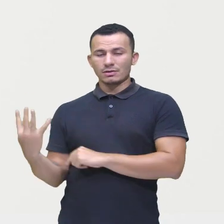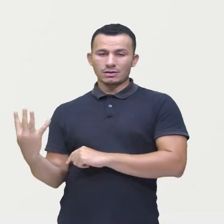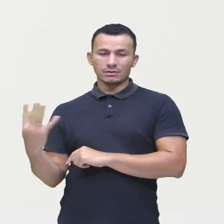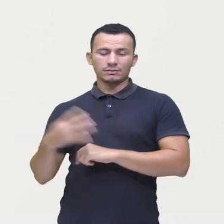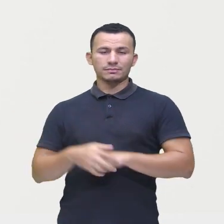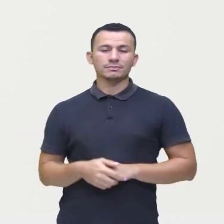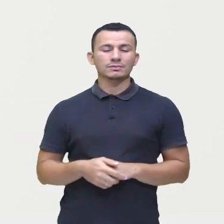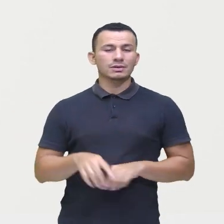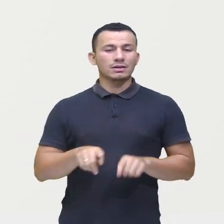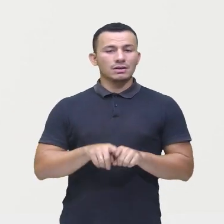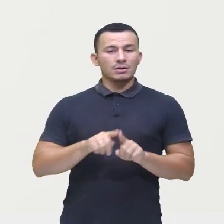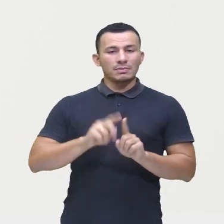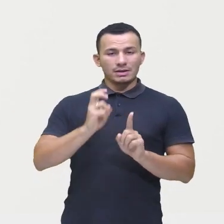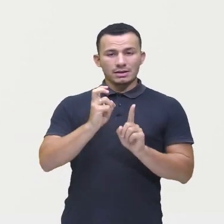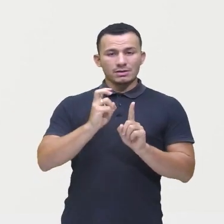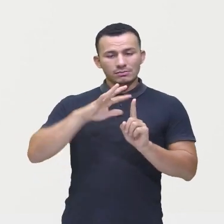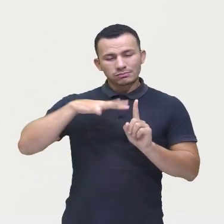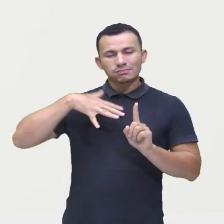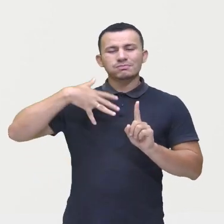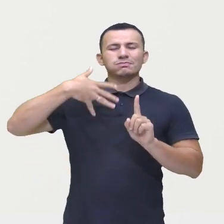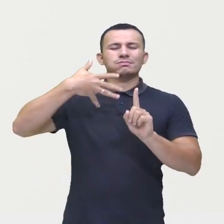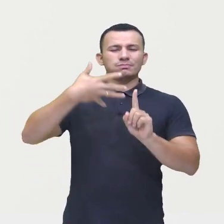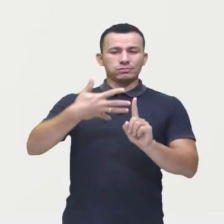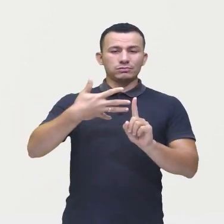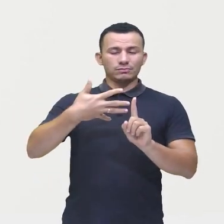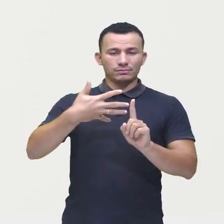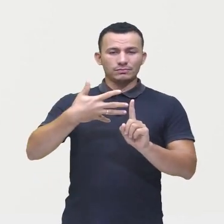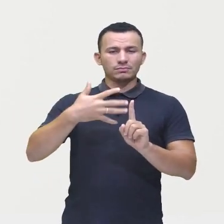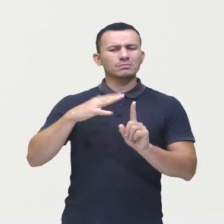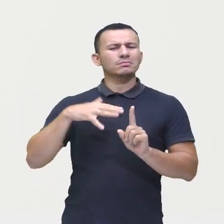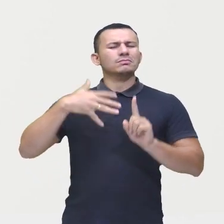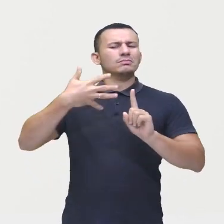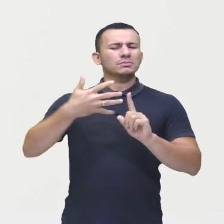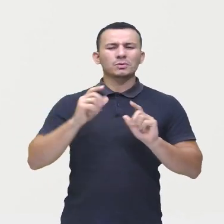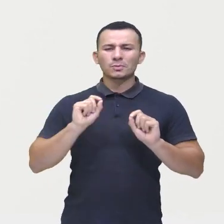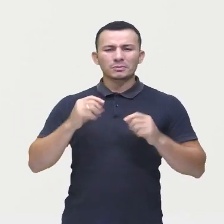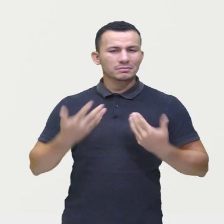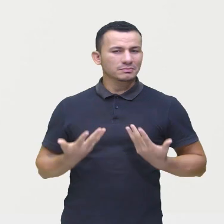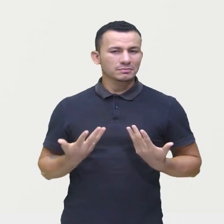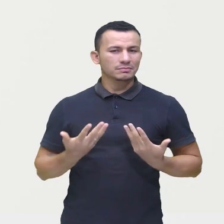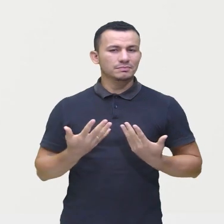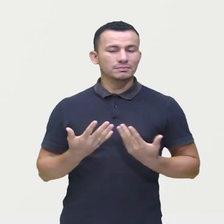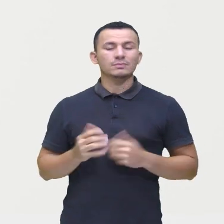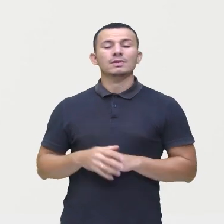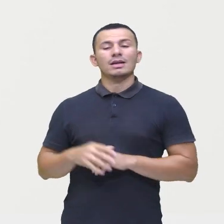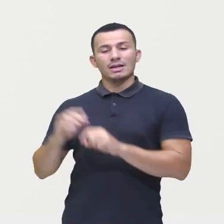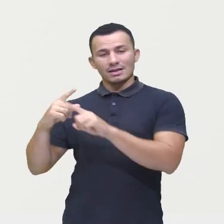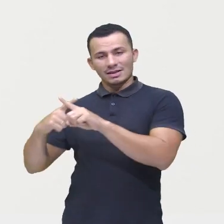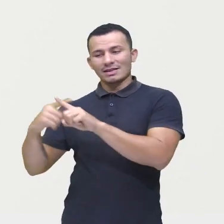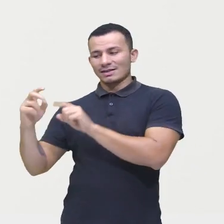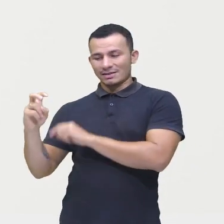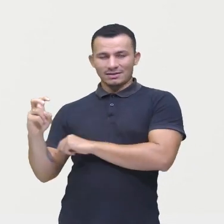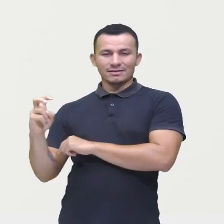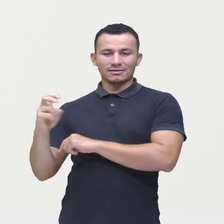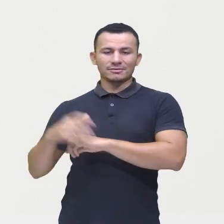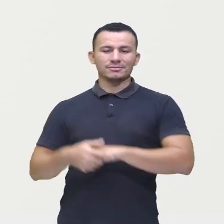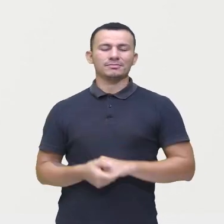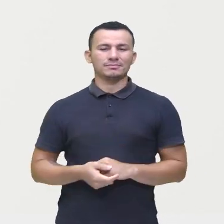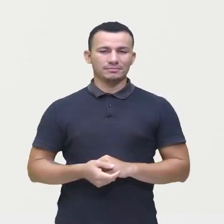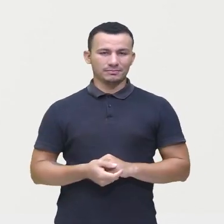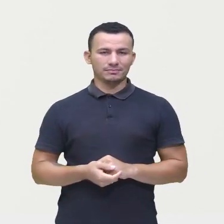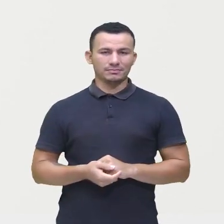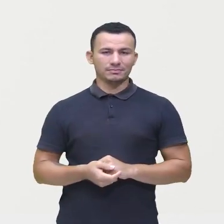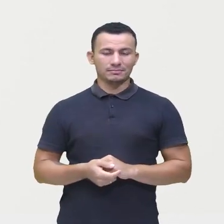E também eu tenho o quíntuplo, ok? O que é o quíntuplo, professor? Eu vou multiplicar por 5,